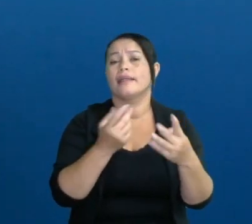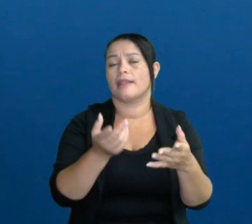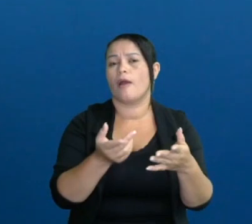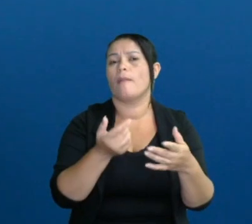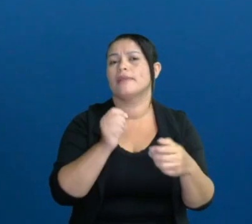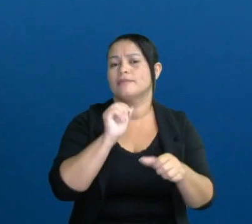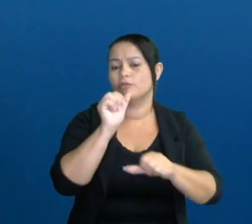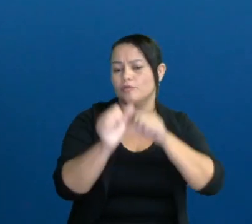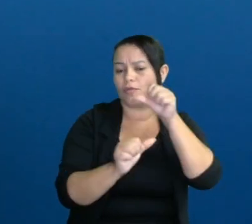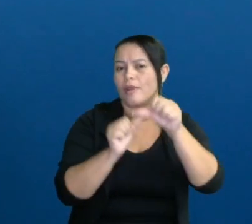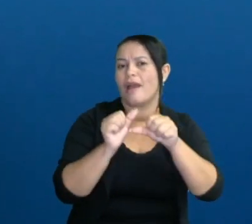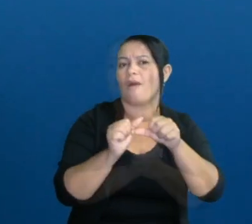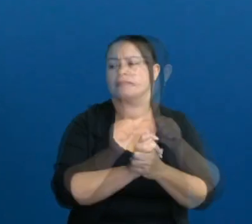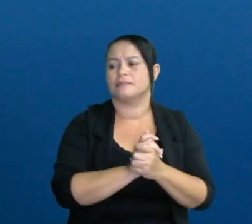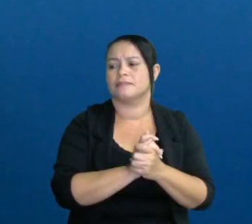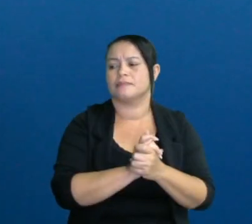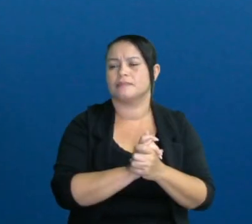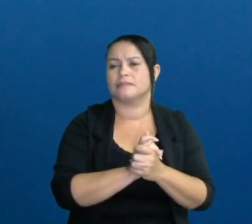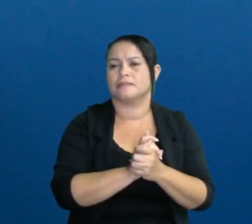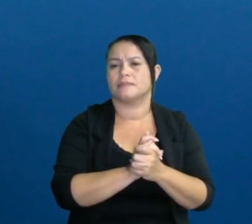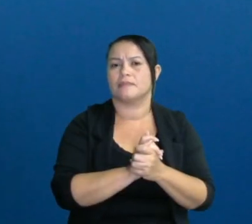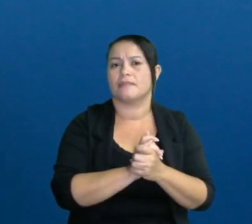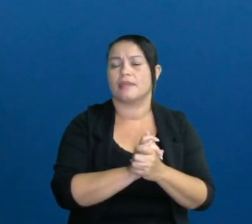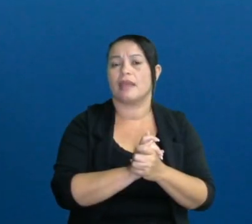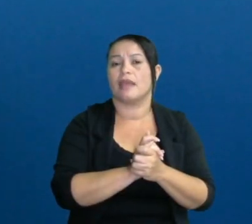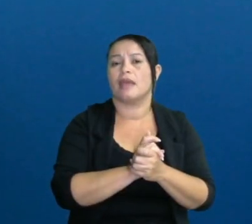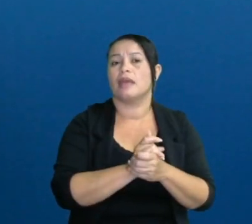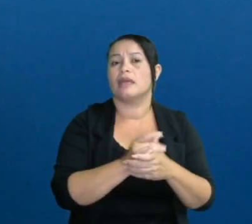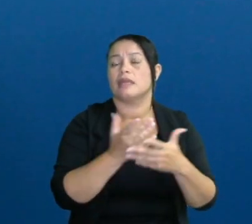certa quantidade de ingrediente que fosse